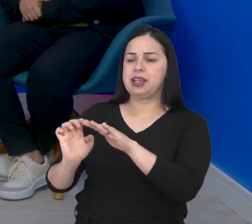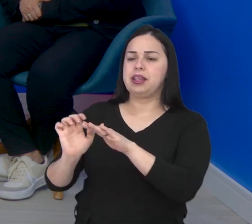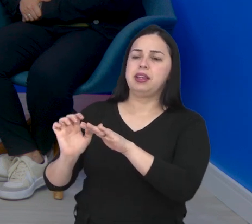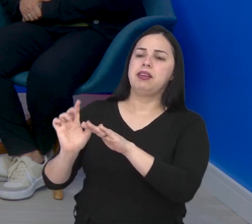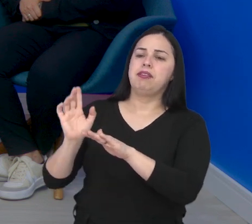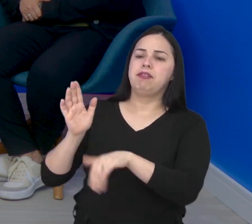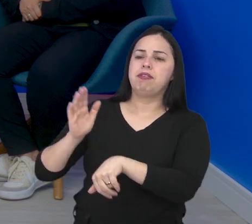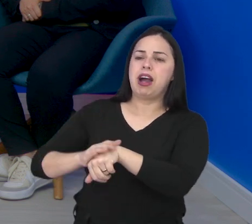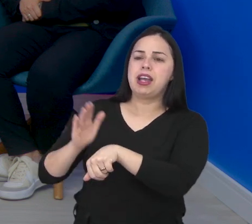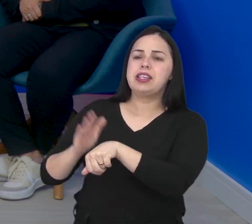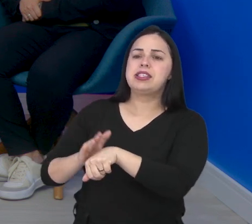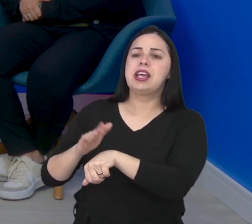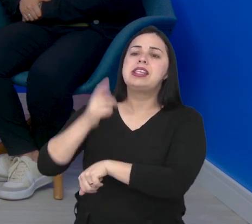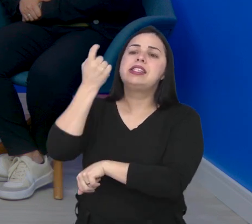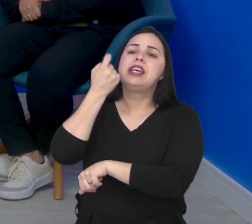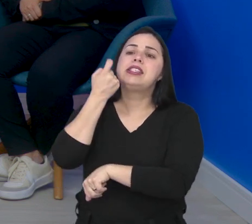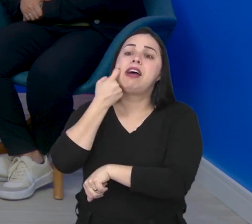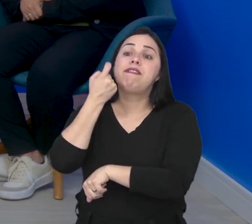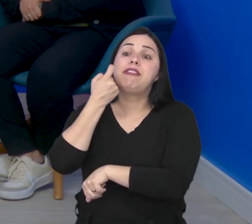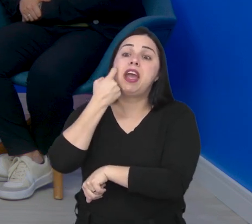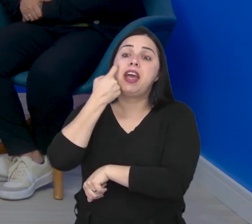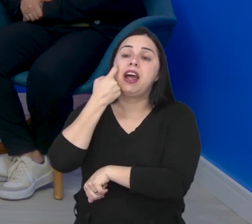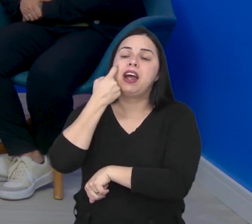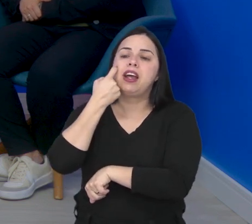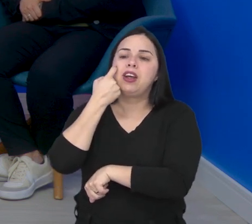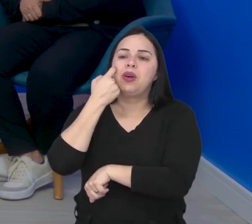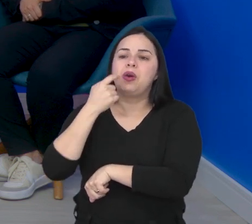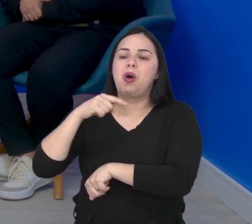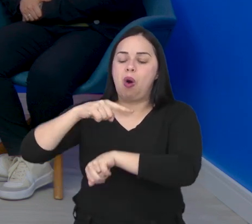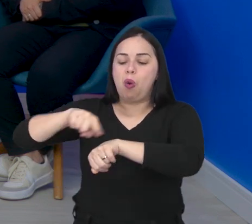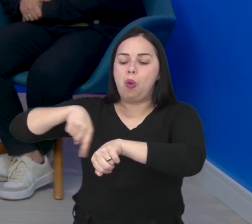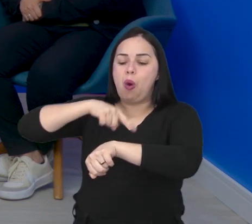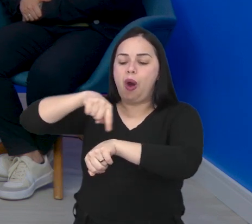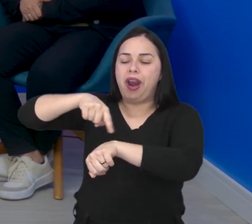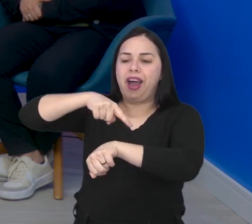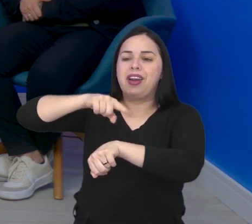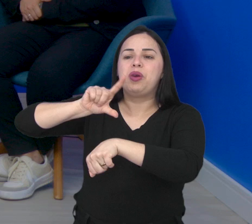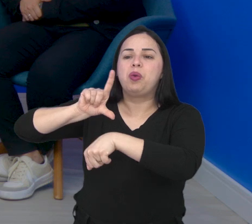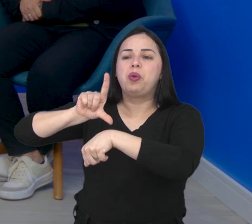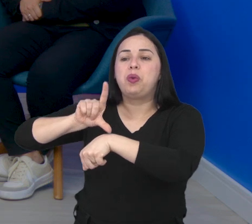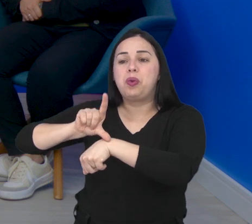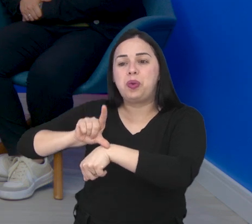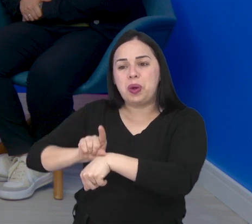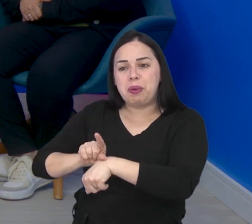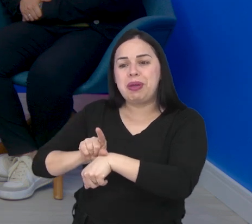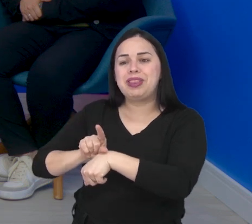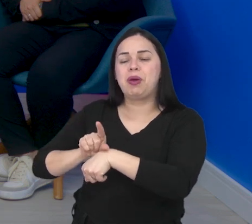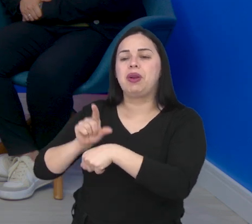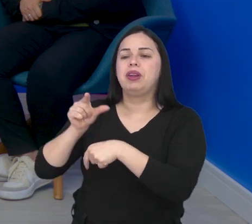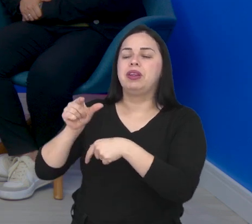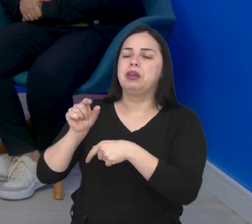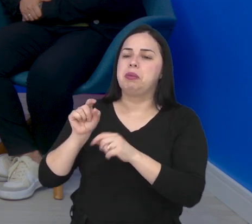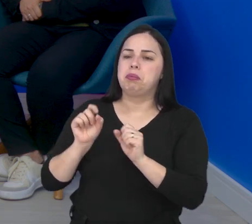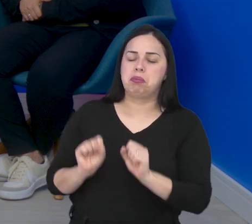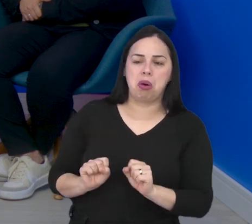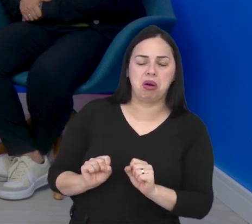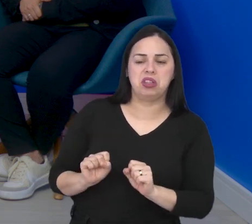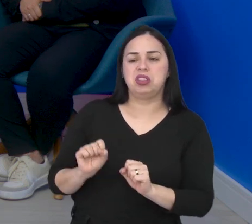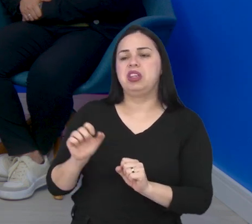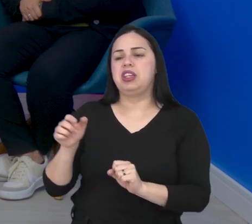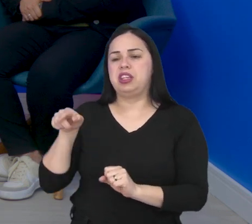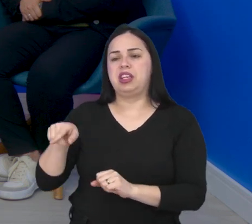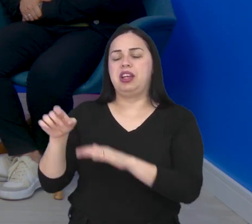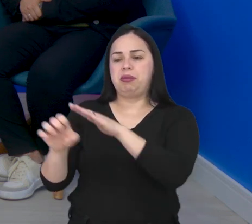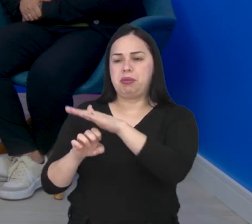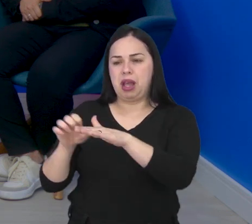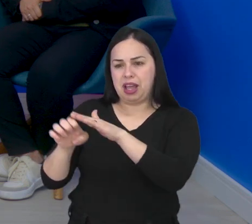de Short Friday, né? A sexta-feira mais curta ali. Pode acontecer da empresa, no caso, querer falar que não